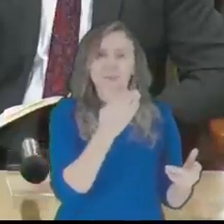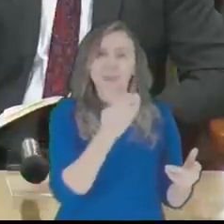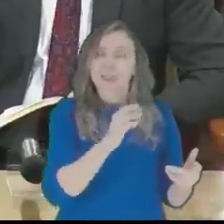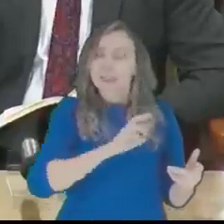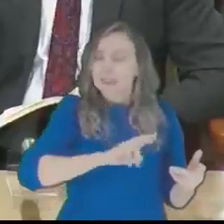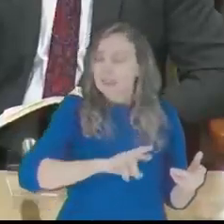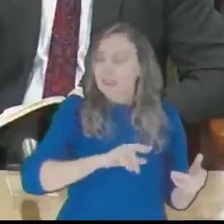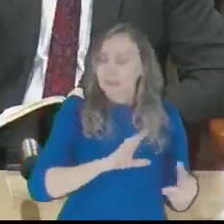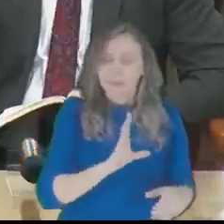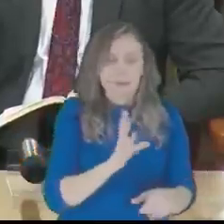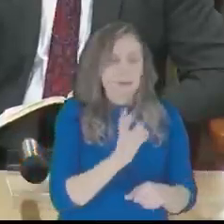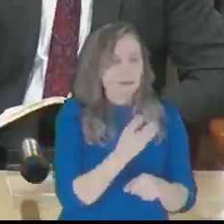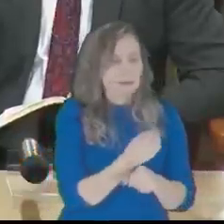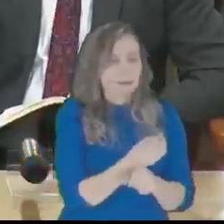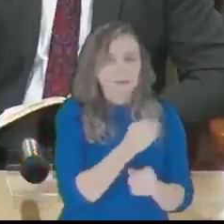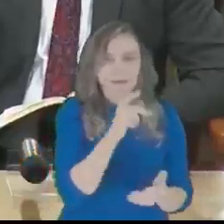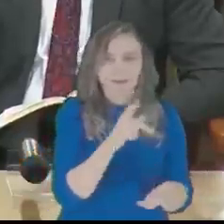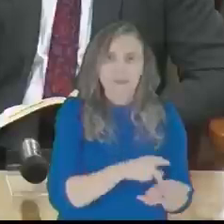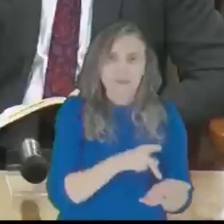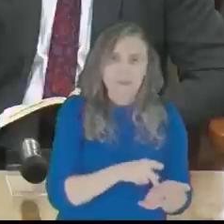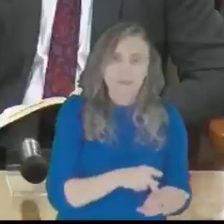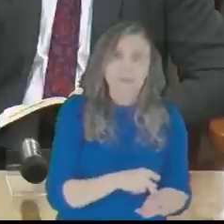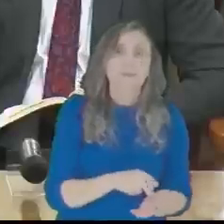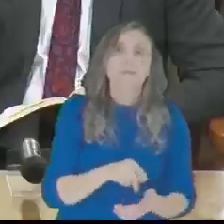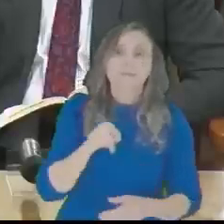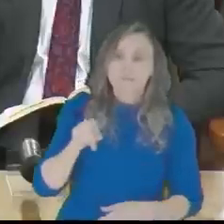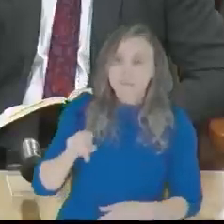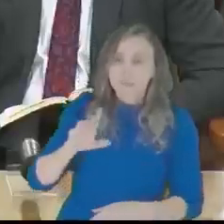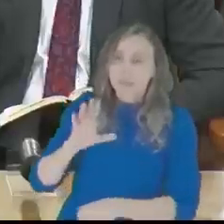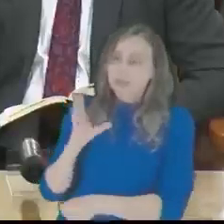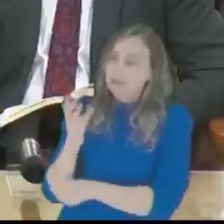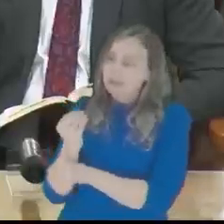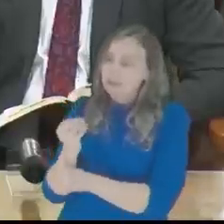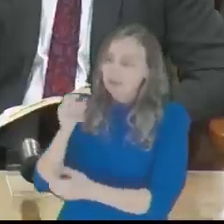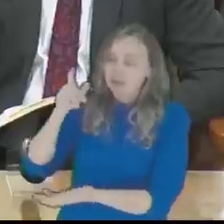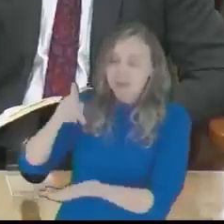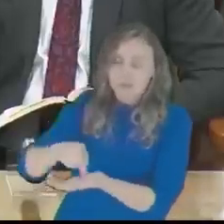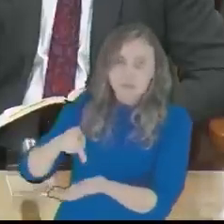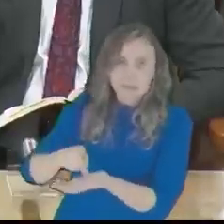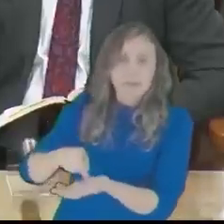A igreja não, a igreja ela tem assistência do Paráclito,